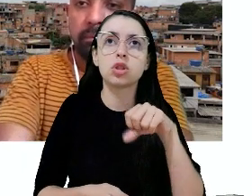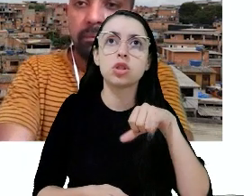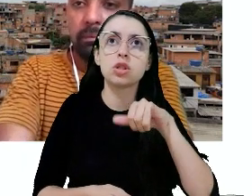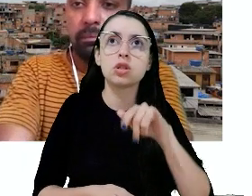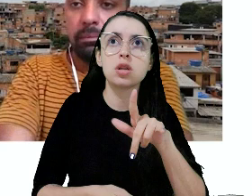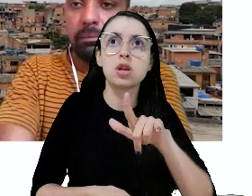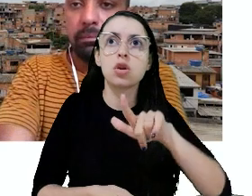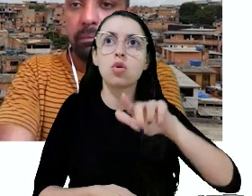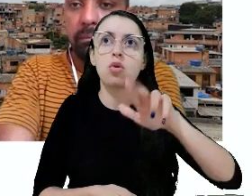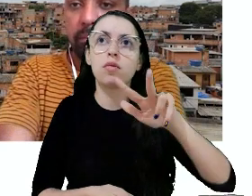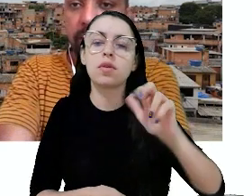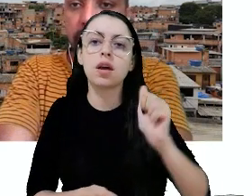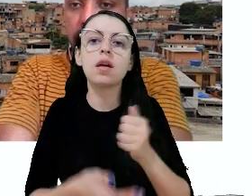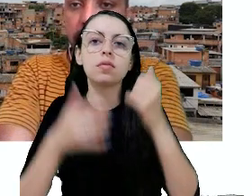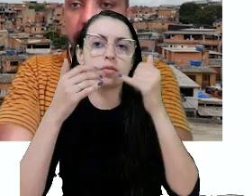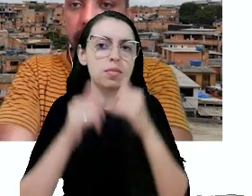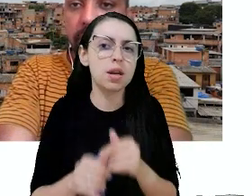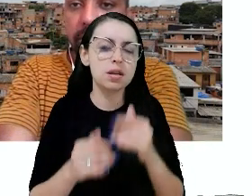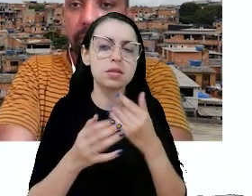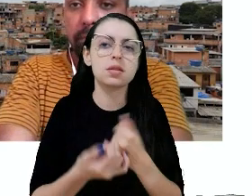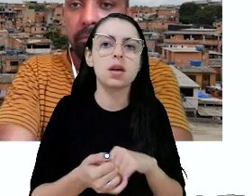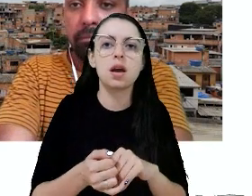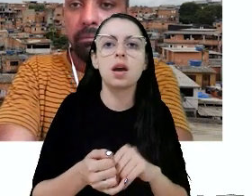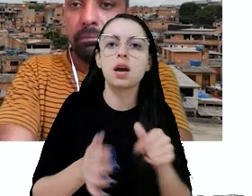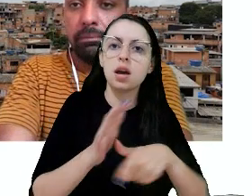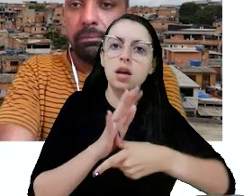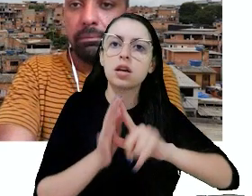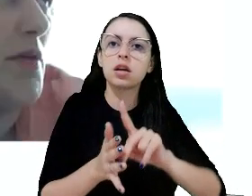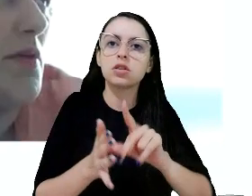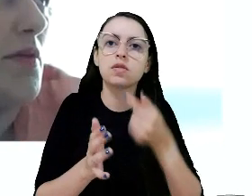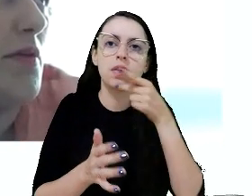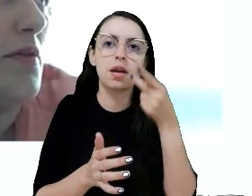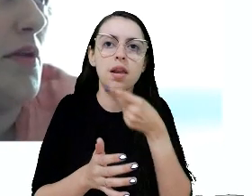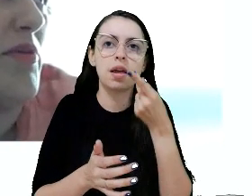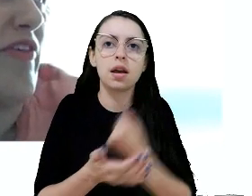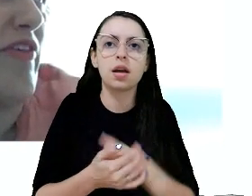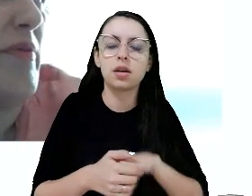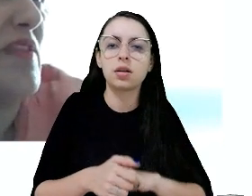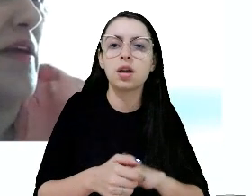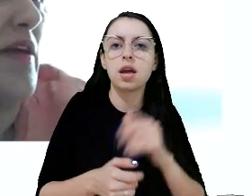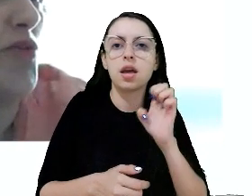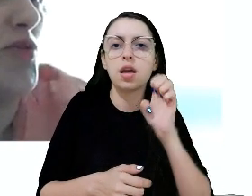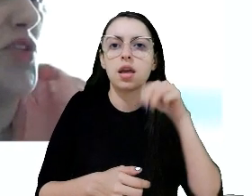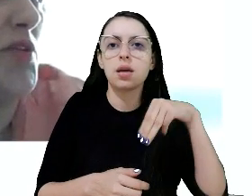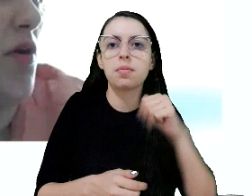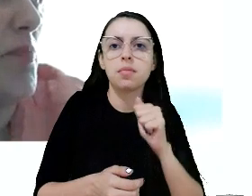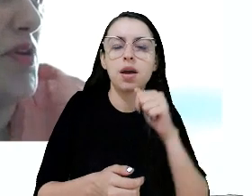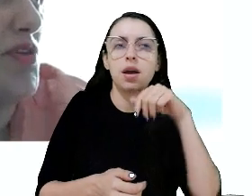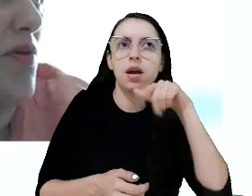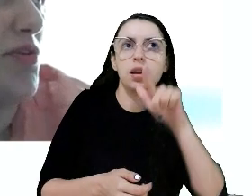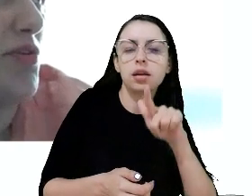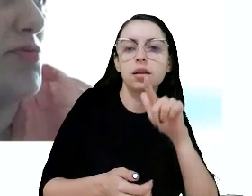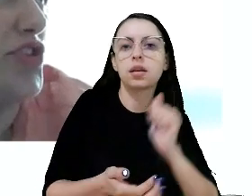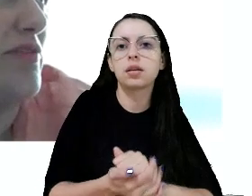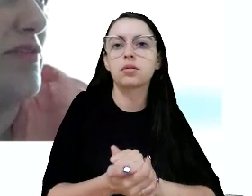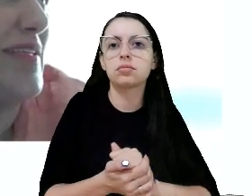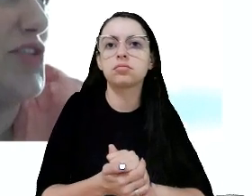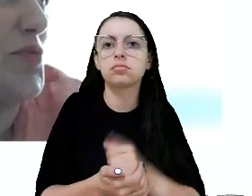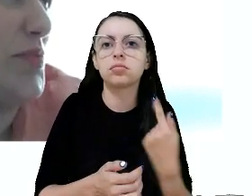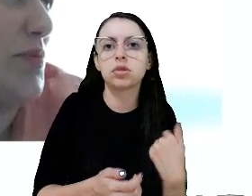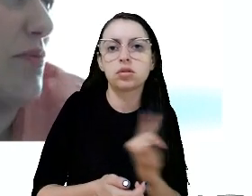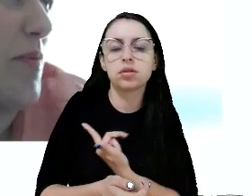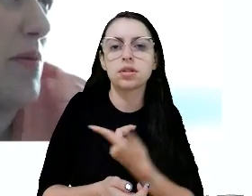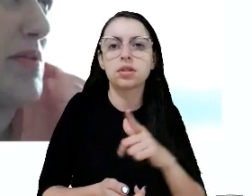professora Silvia. Eu vou apresentar a professora Silvia, mas antes dela começar a falar, eu peço até que o pessoal da EMAG prepare, porque a